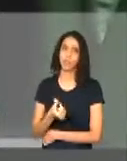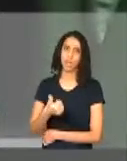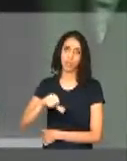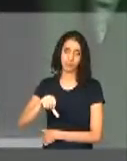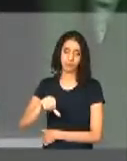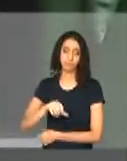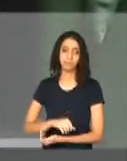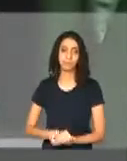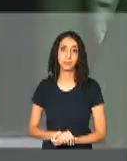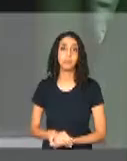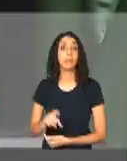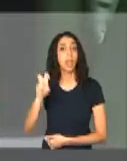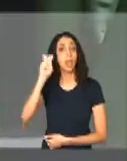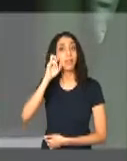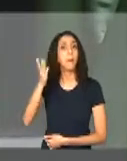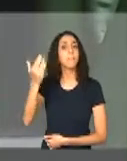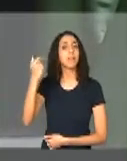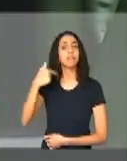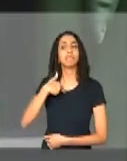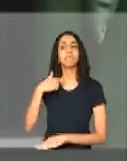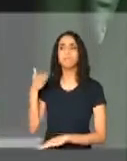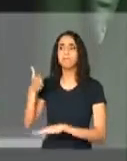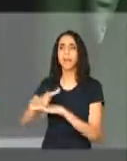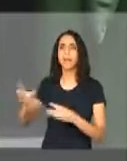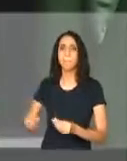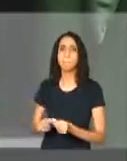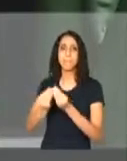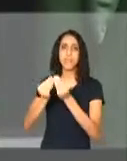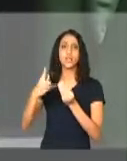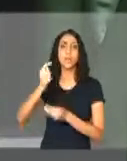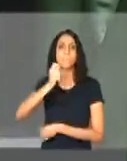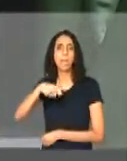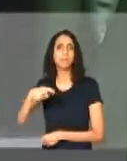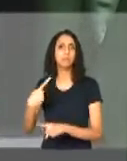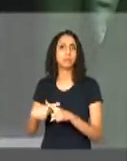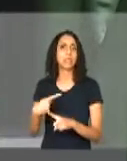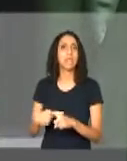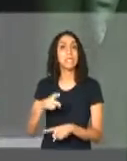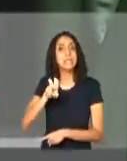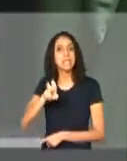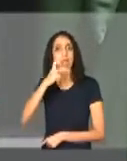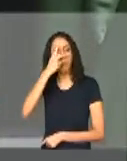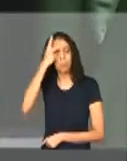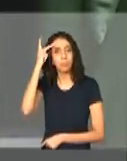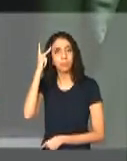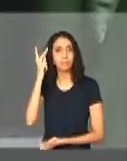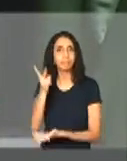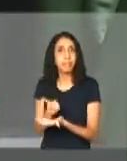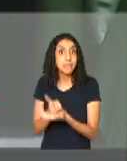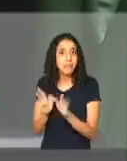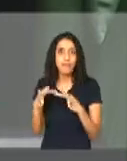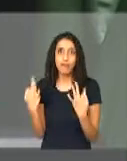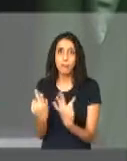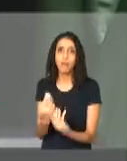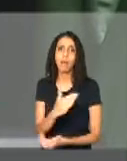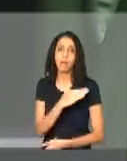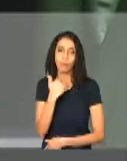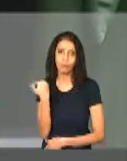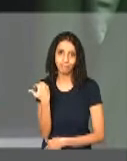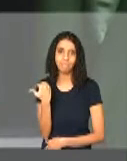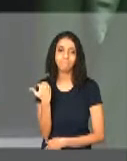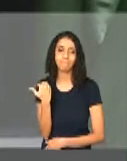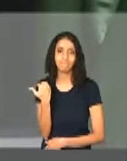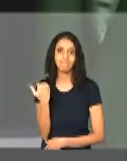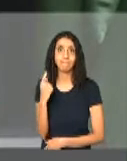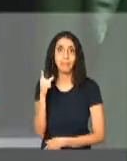Na última quinta-feira, fui à missa de um mês pelo falecimento de 5 membros de uma mesma família que